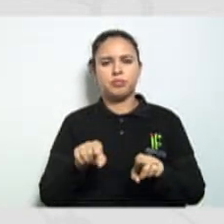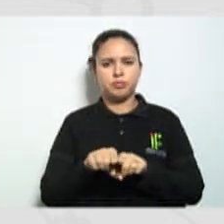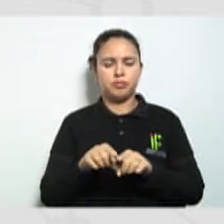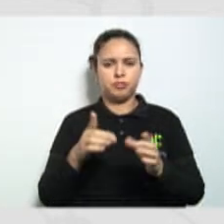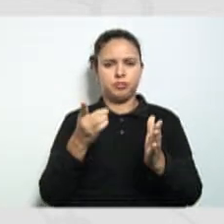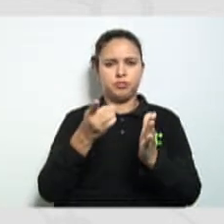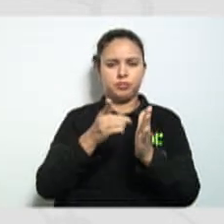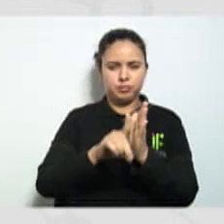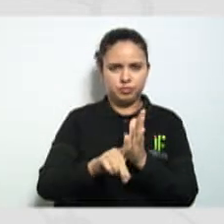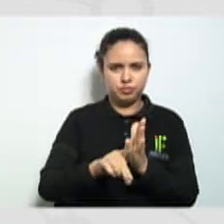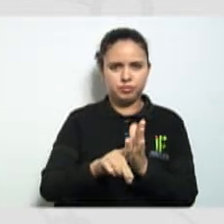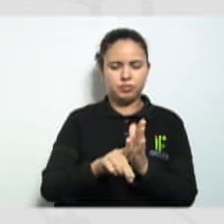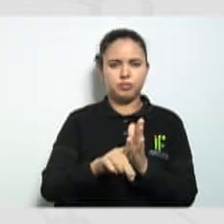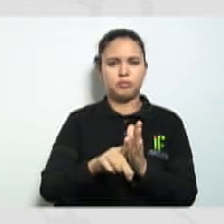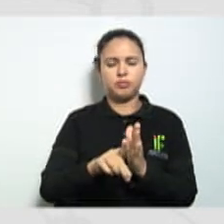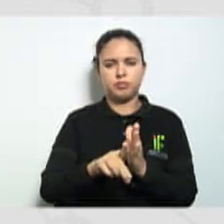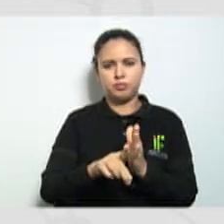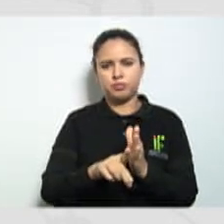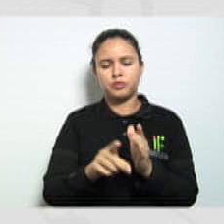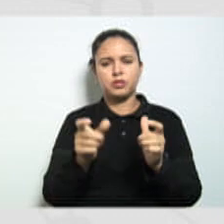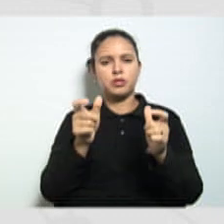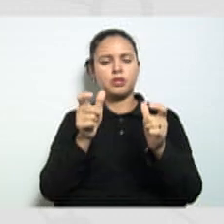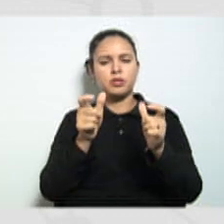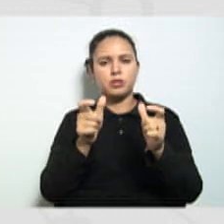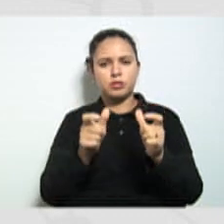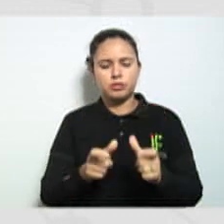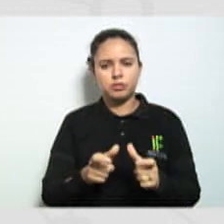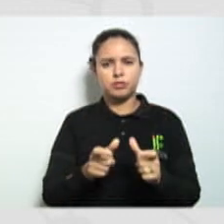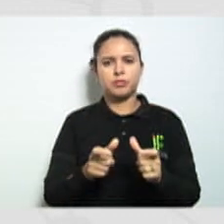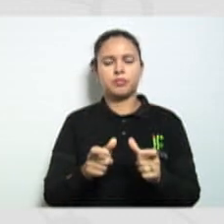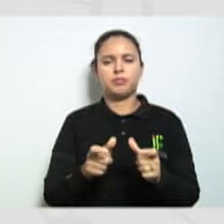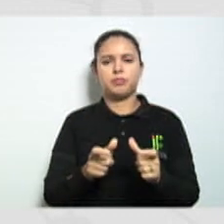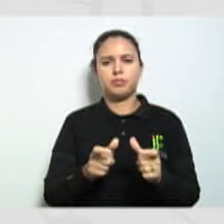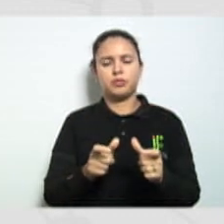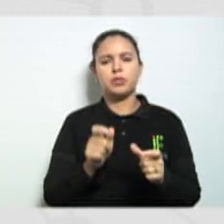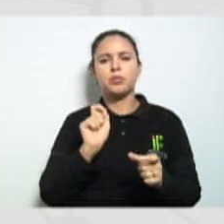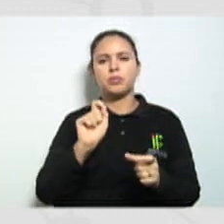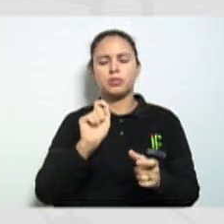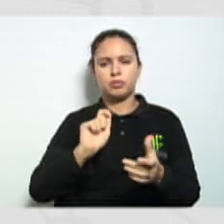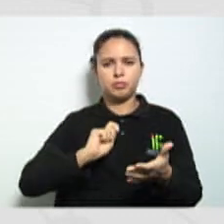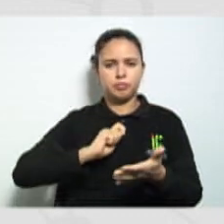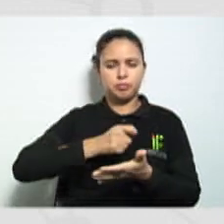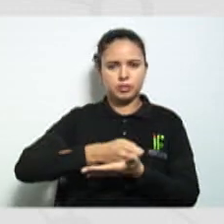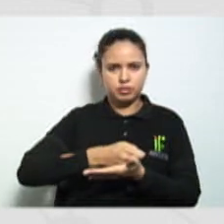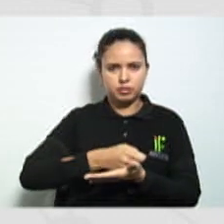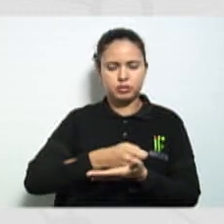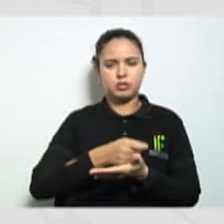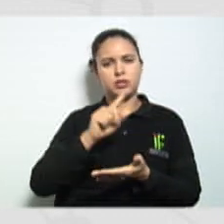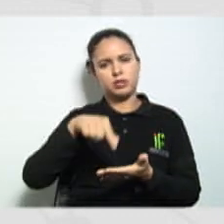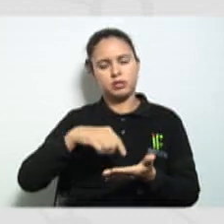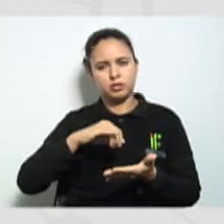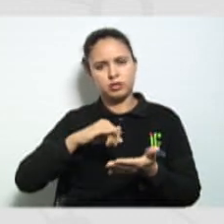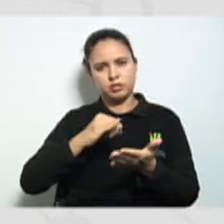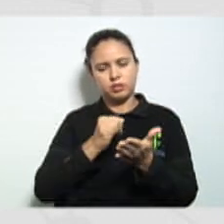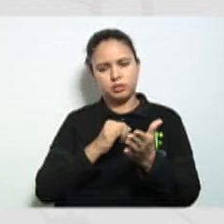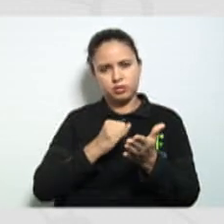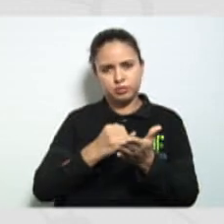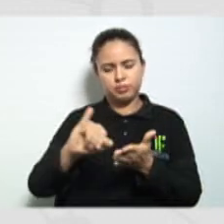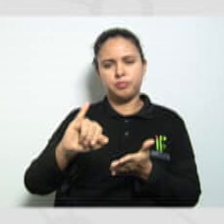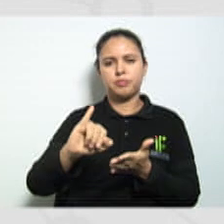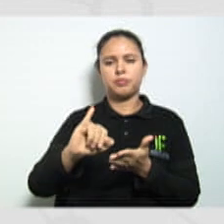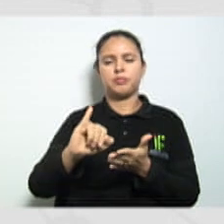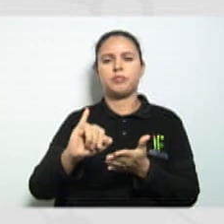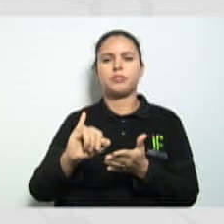débito. Ou seja, o que eu paguei? Foi um imposto. Então, o destino do dinheiro foi para